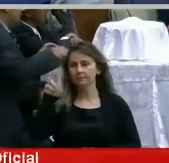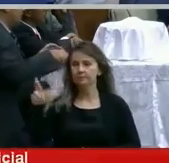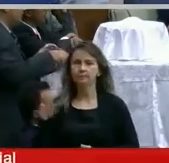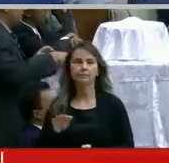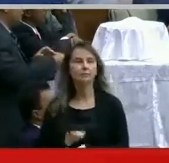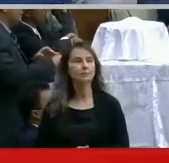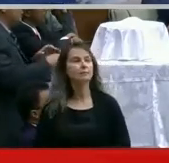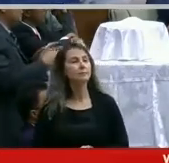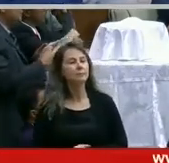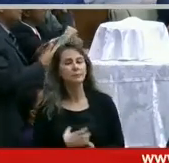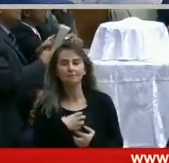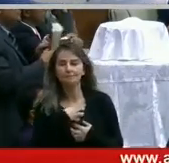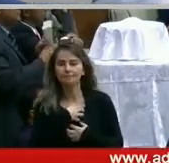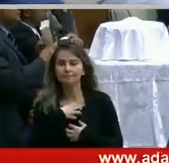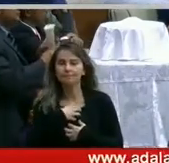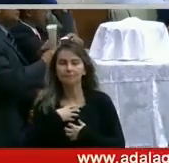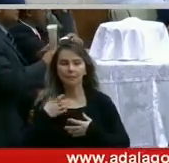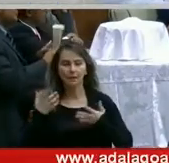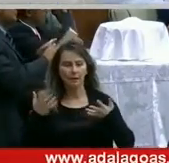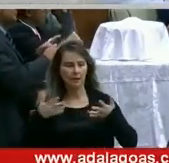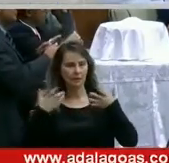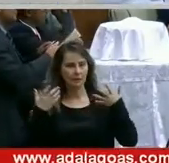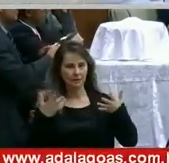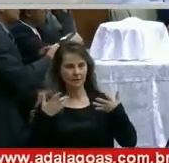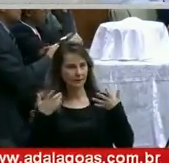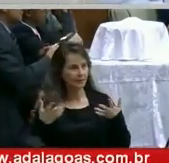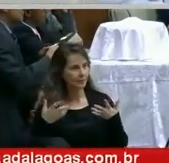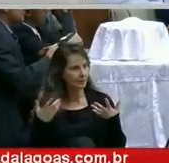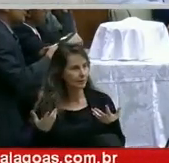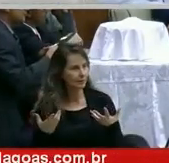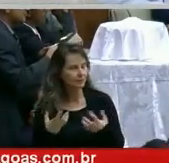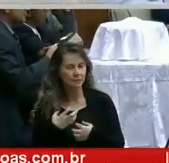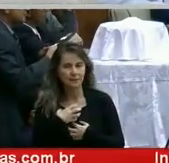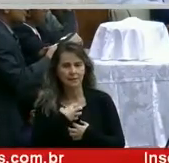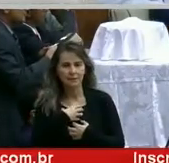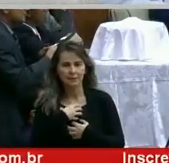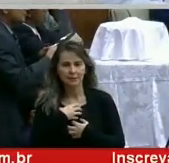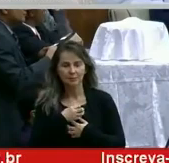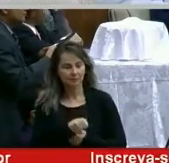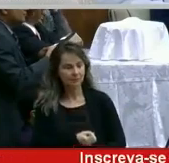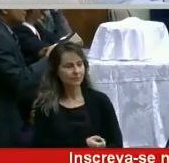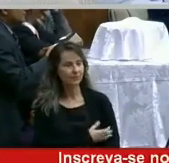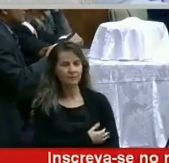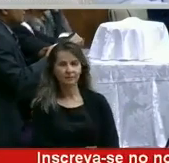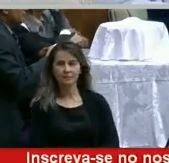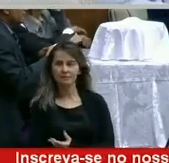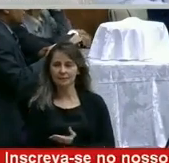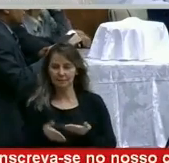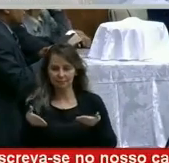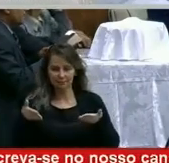Quero dizer da minha alegria, a satisfação de estar aqui mais uma vez.